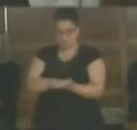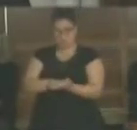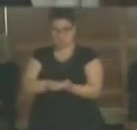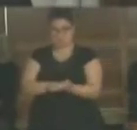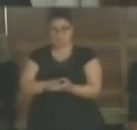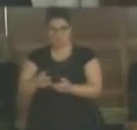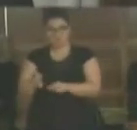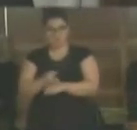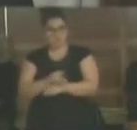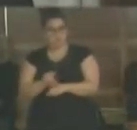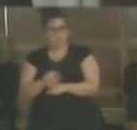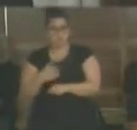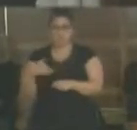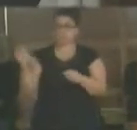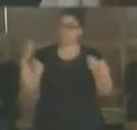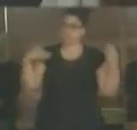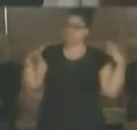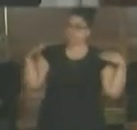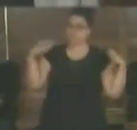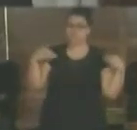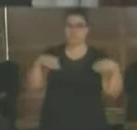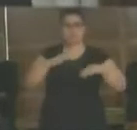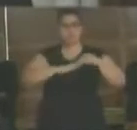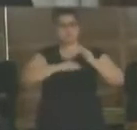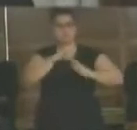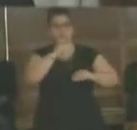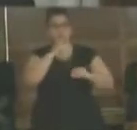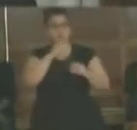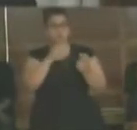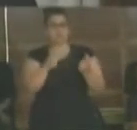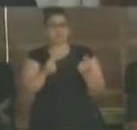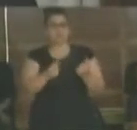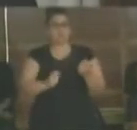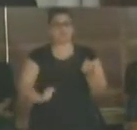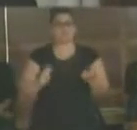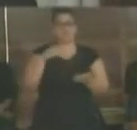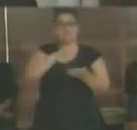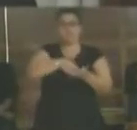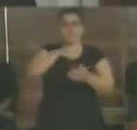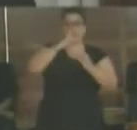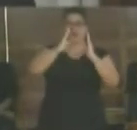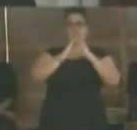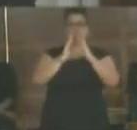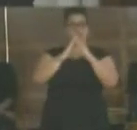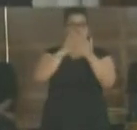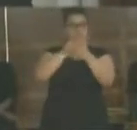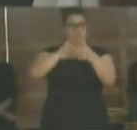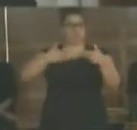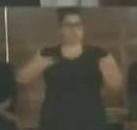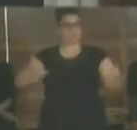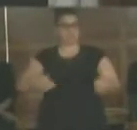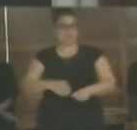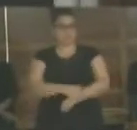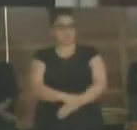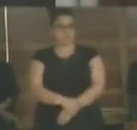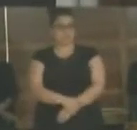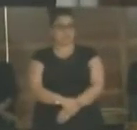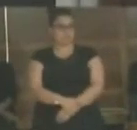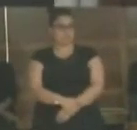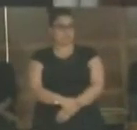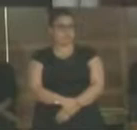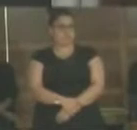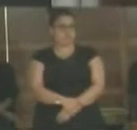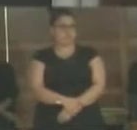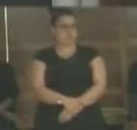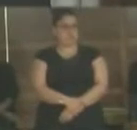tira férias, vai passear, e o trabalhador é arrebentado sem dinheiro para pagar sequer as contas dentro de casa. Então, está aqui o meu